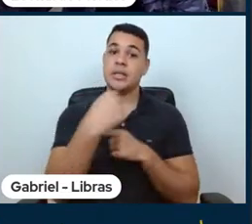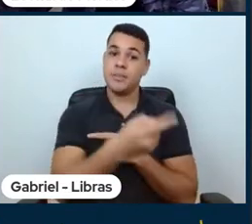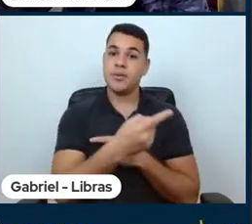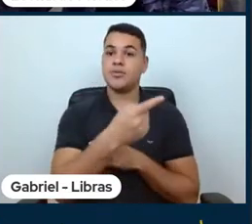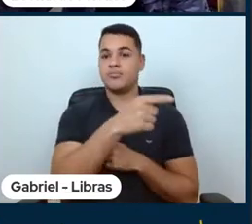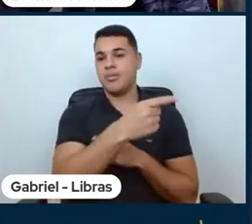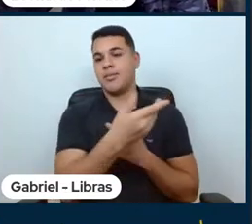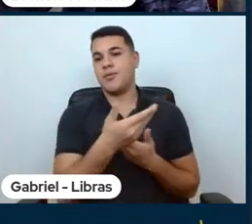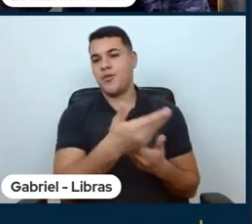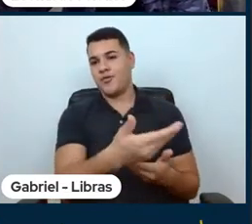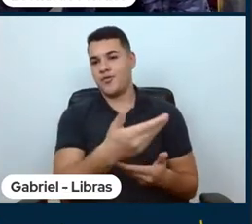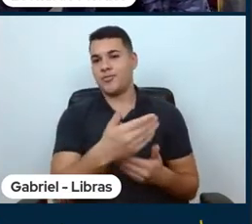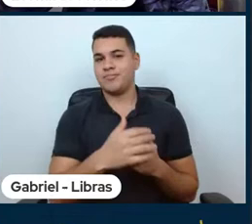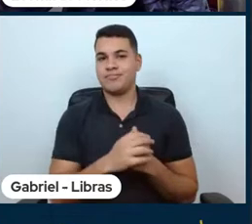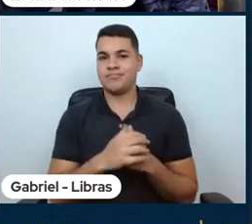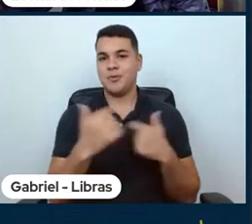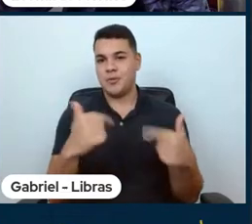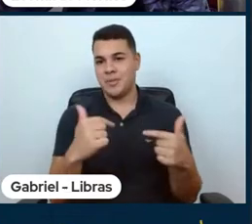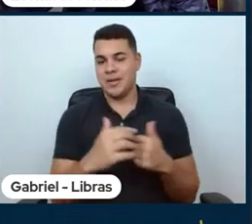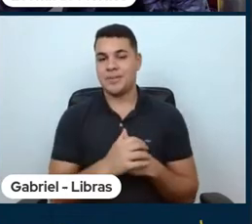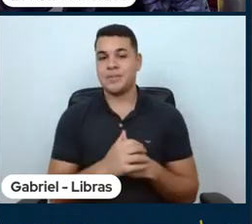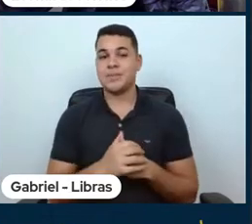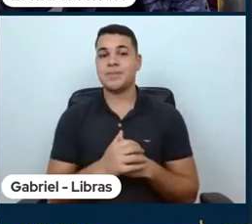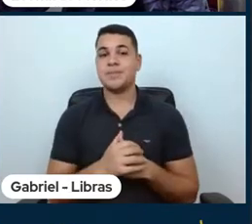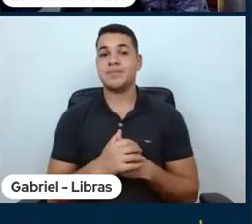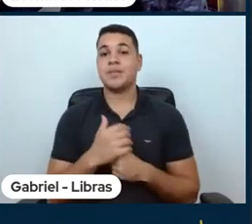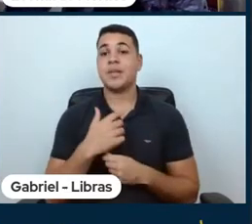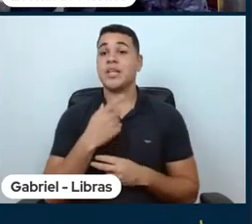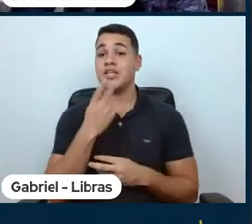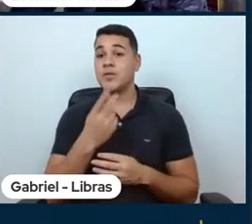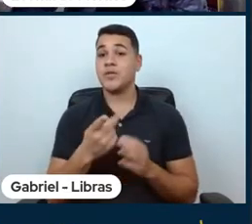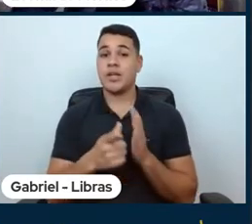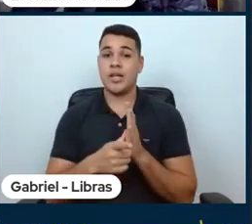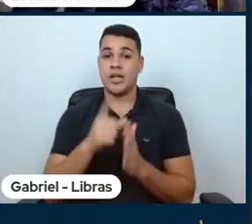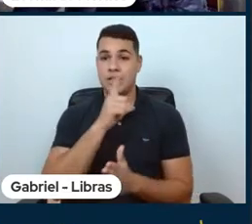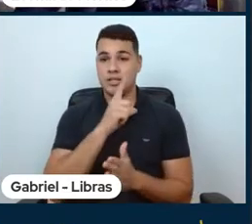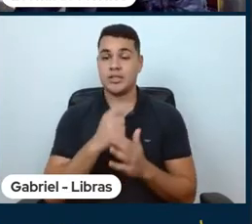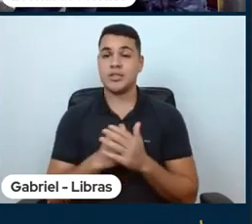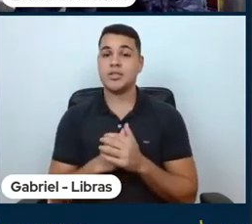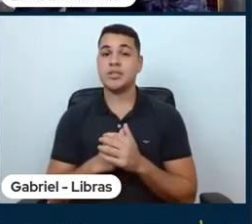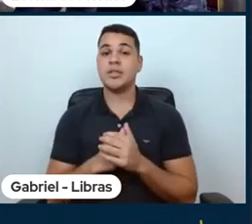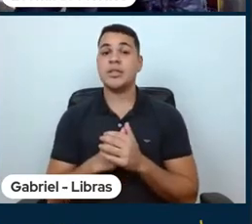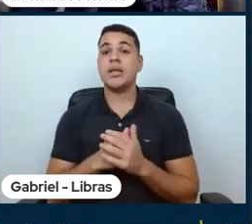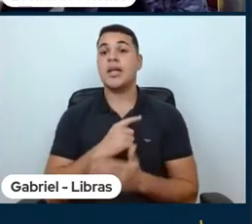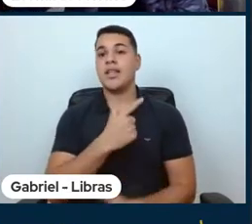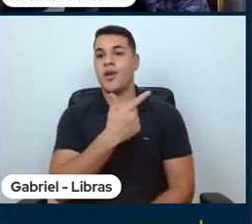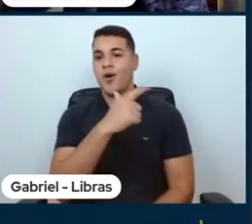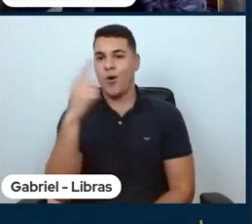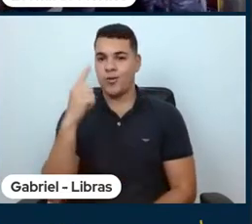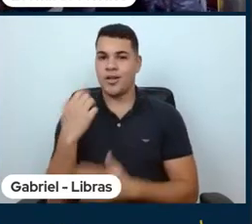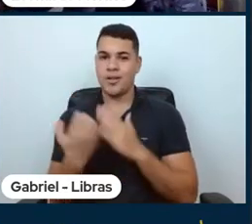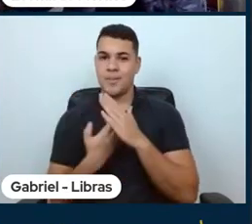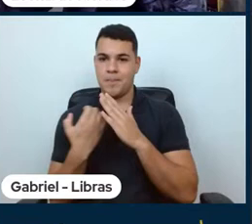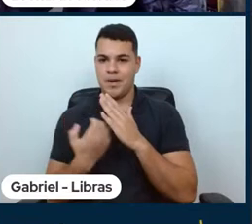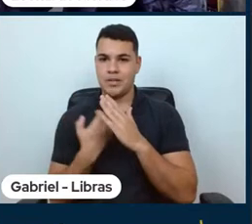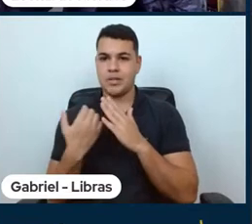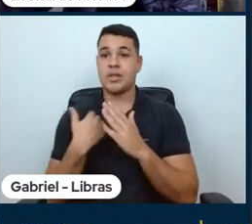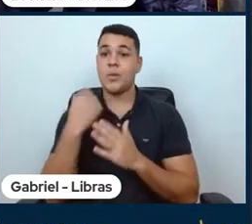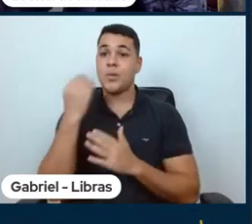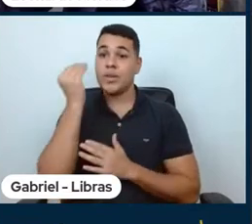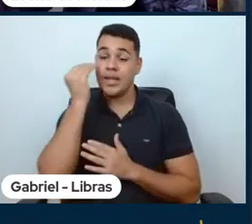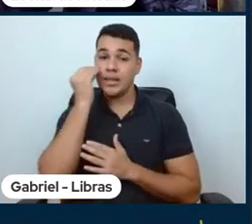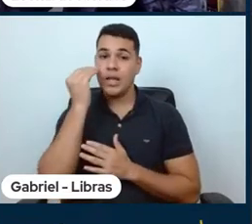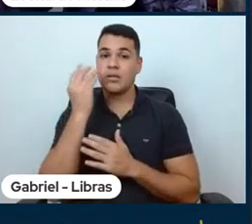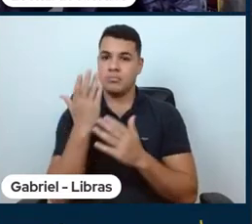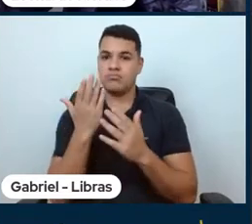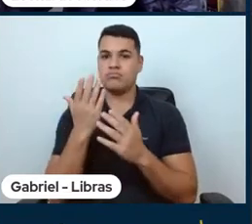Cinti. Lembrando que, como eu falei antes, que em outras empresas que eu tentei processo seletivo, eu tive teste para fazer. Aqui na Cinti eu